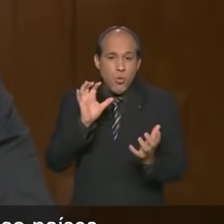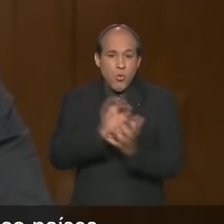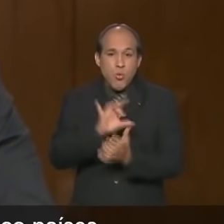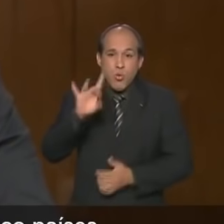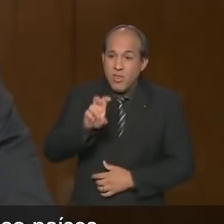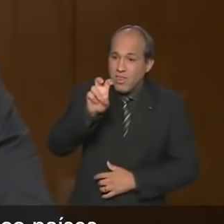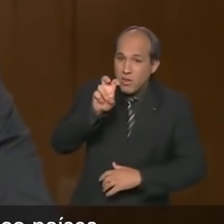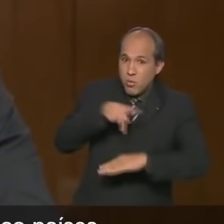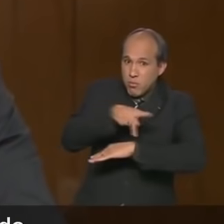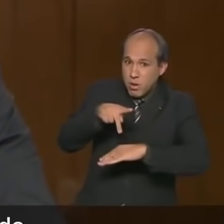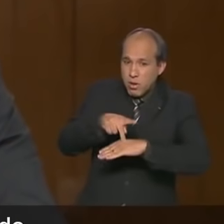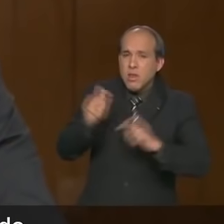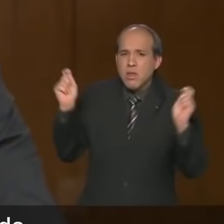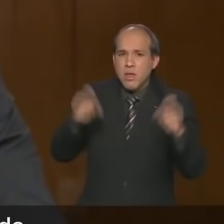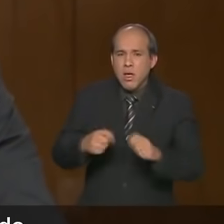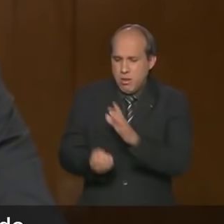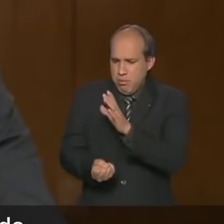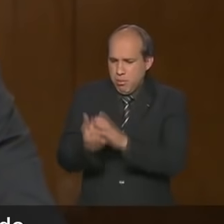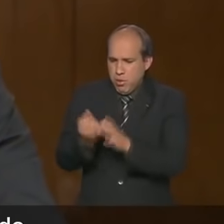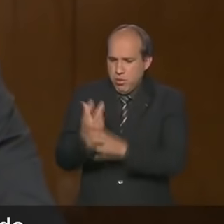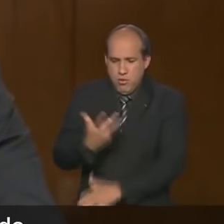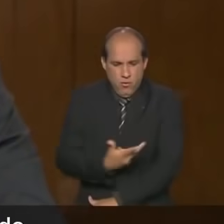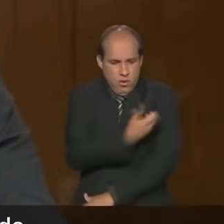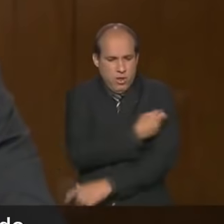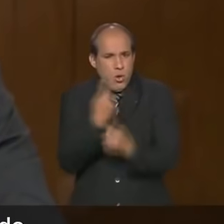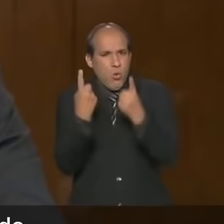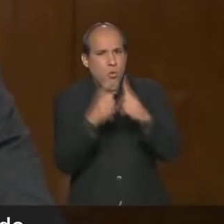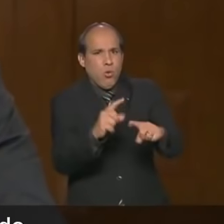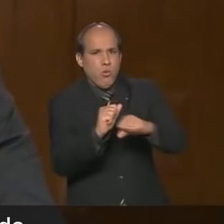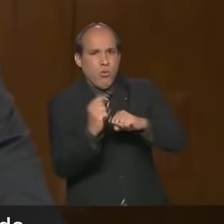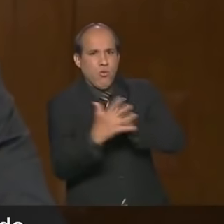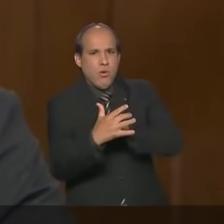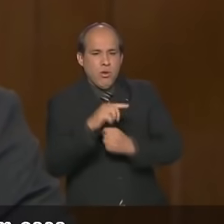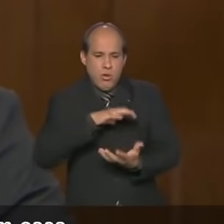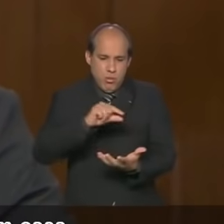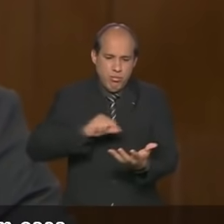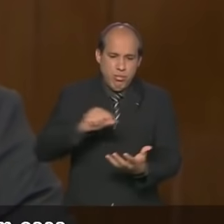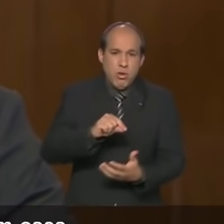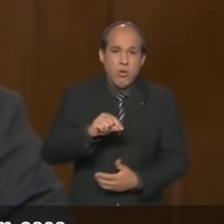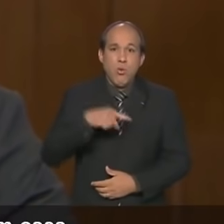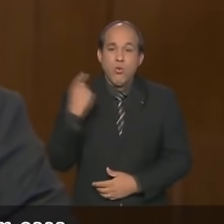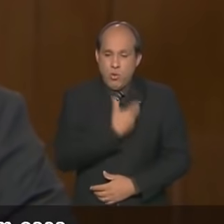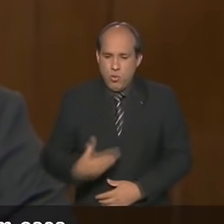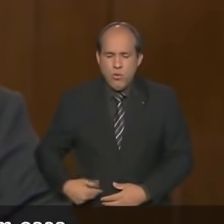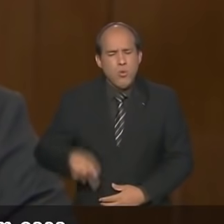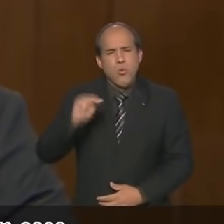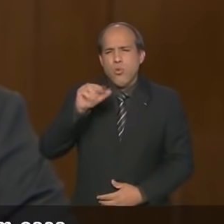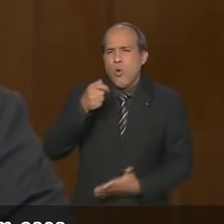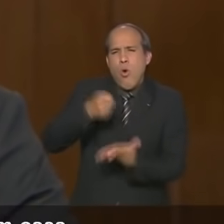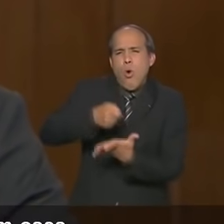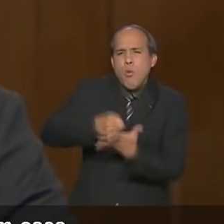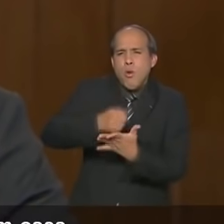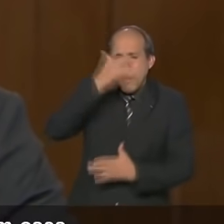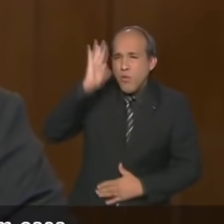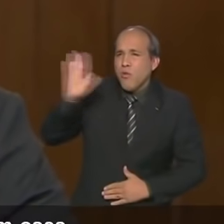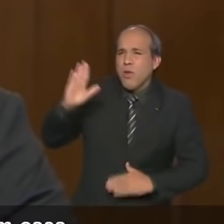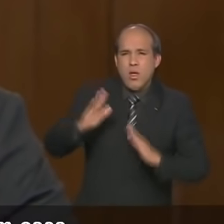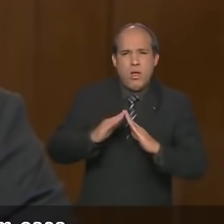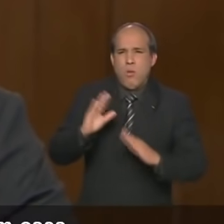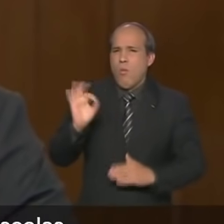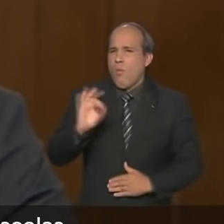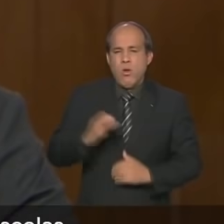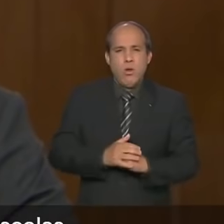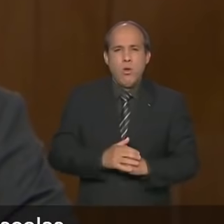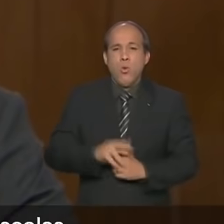elite de apenas cinco países que produzem vacina contra o convite no mundo o nosso governo não obrigou ninguém a